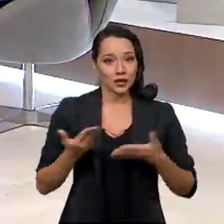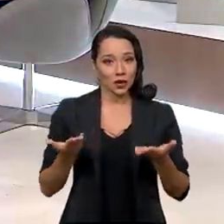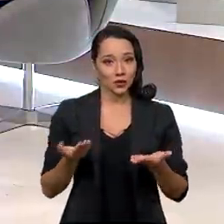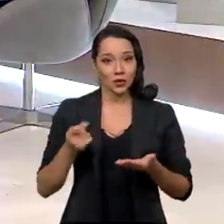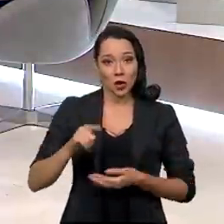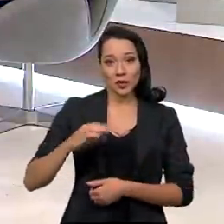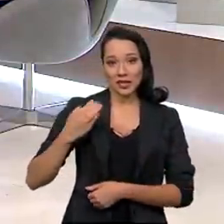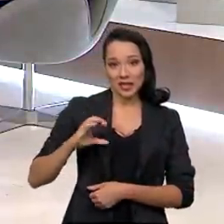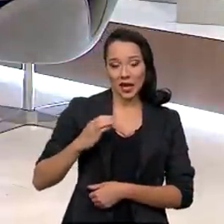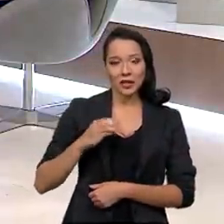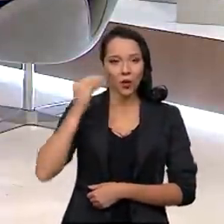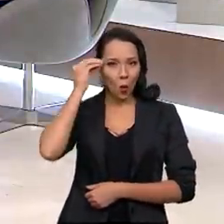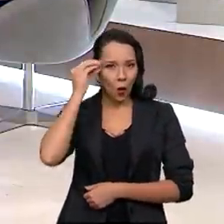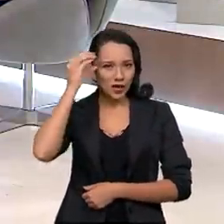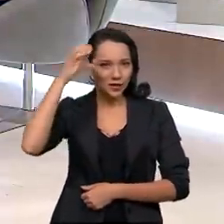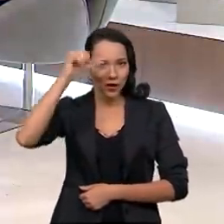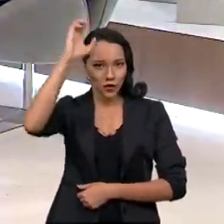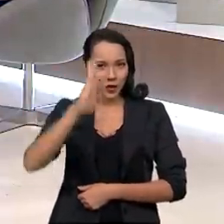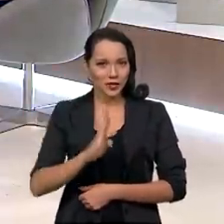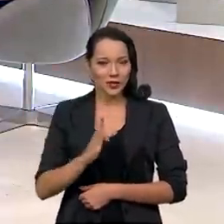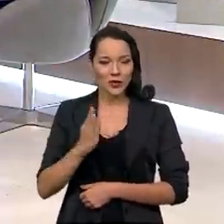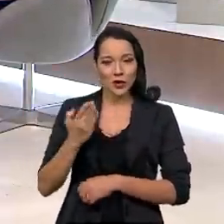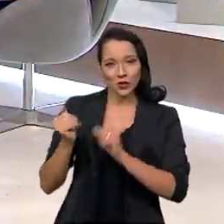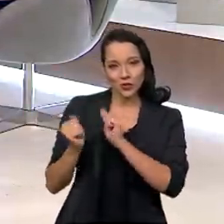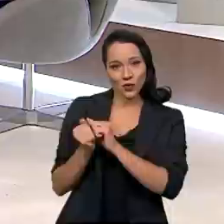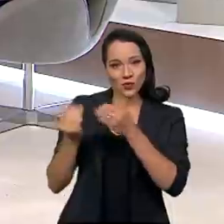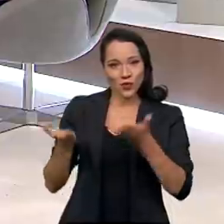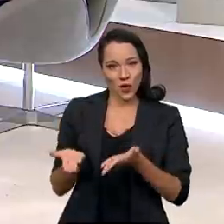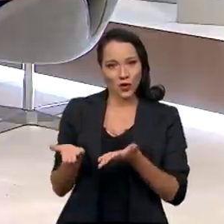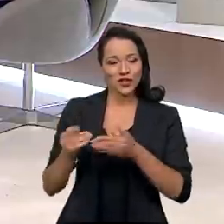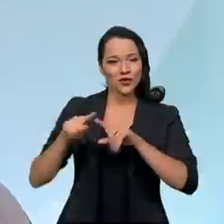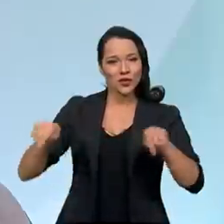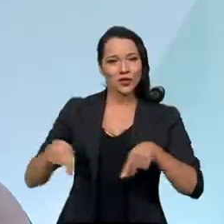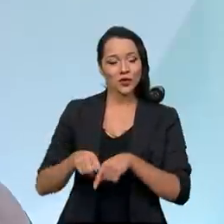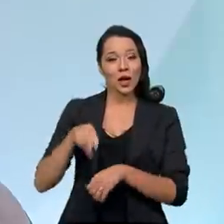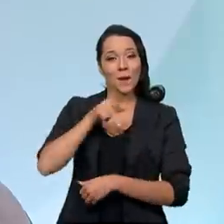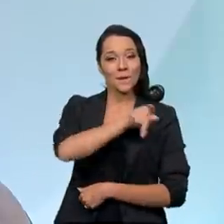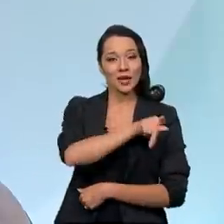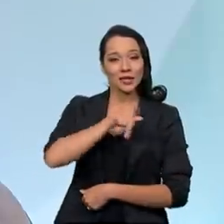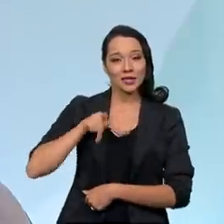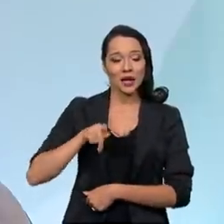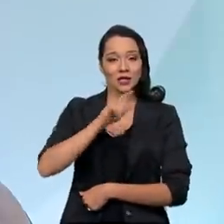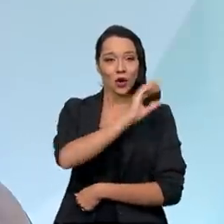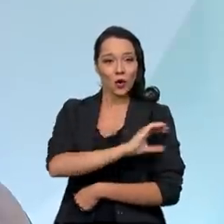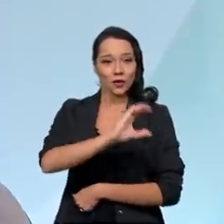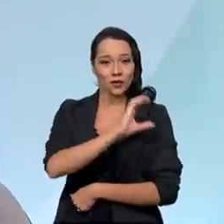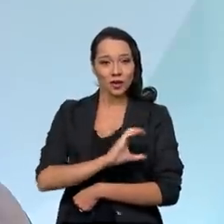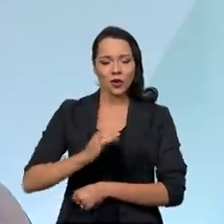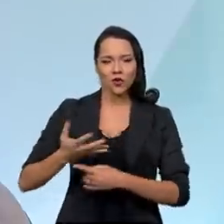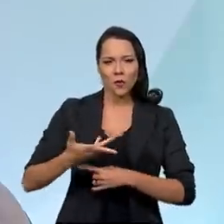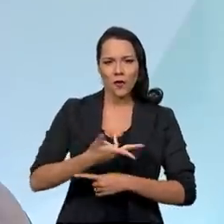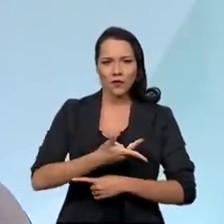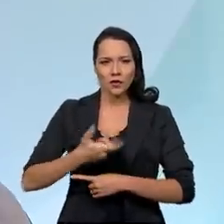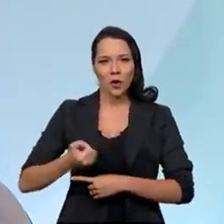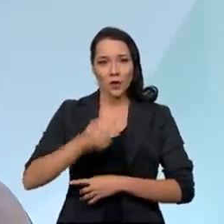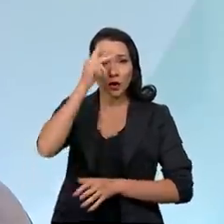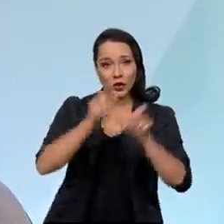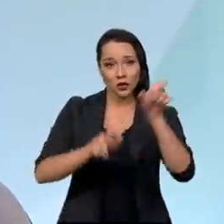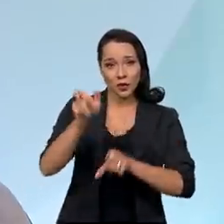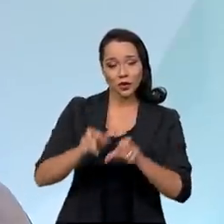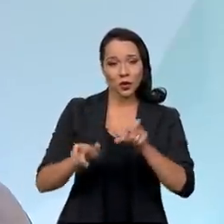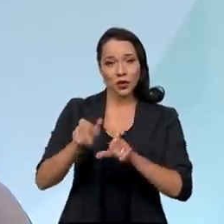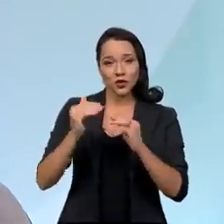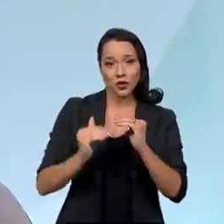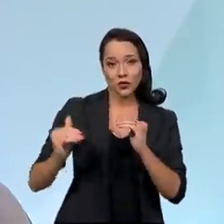produção de ciência e conhecimento no Brasil, comigo aqui hoje no estúdio, a presidente da Coordenação de Aperfeiçoamento de Pessoal de